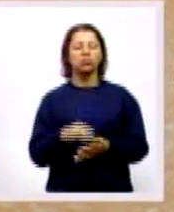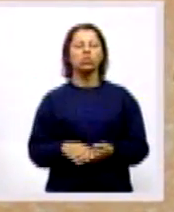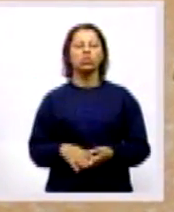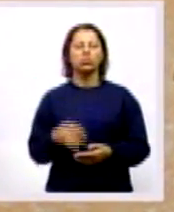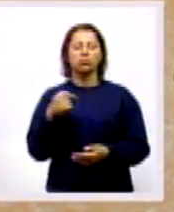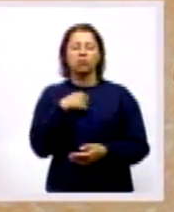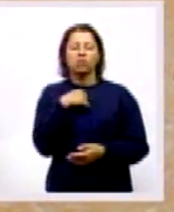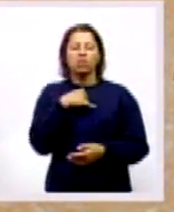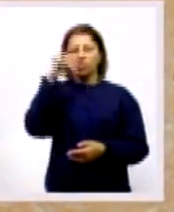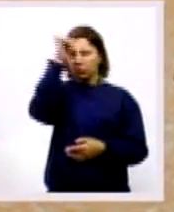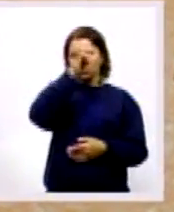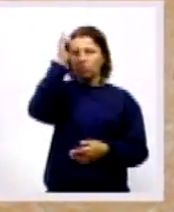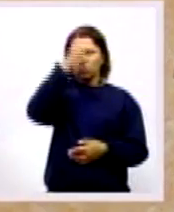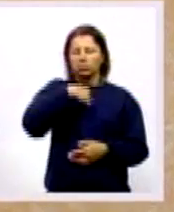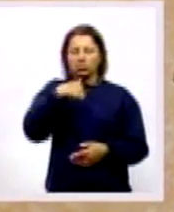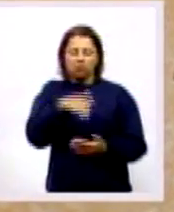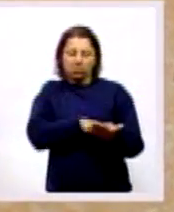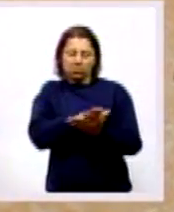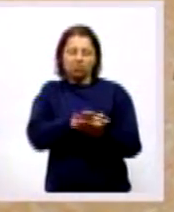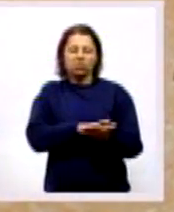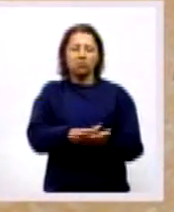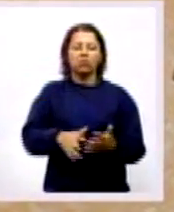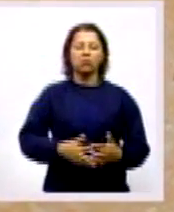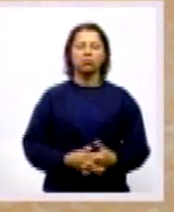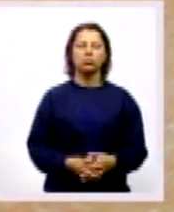sou um Zé Ruela, não sou nada nessa vida.